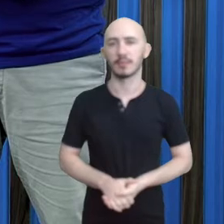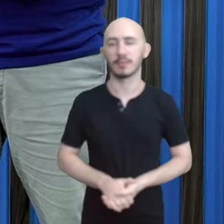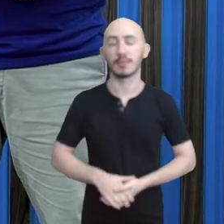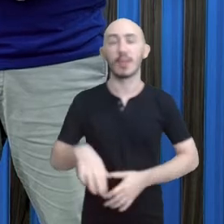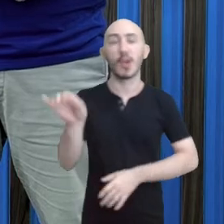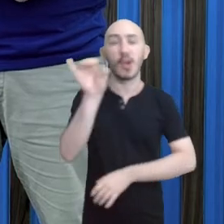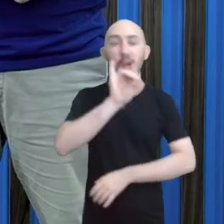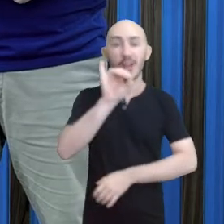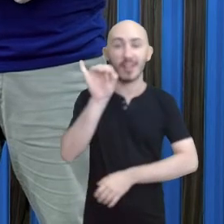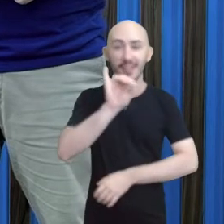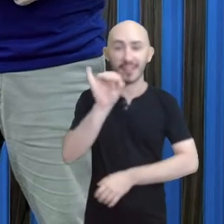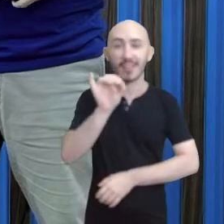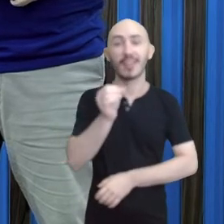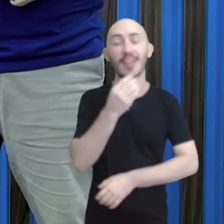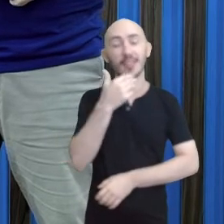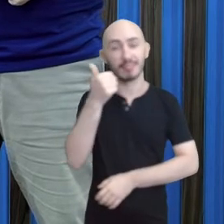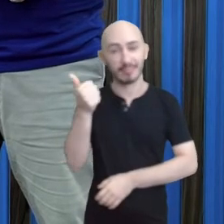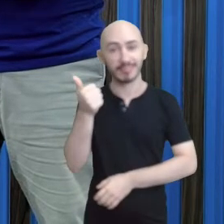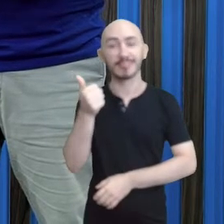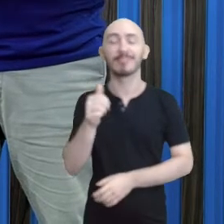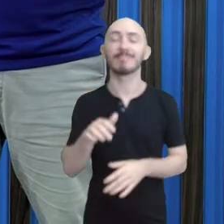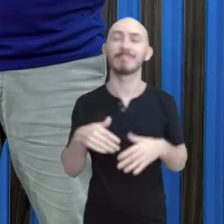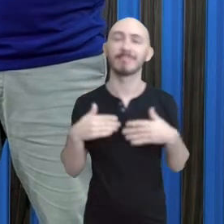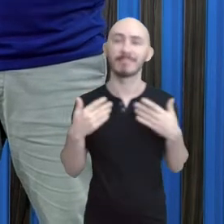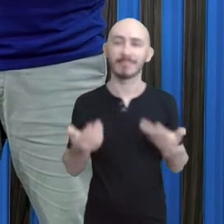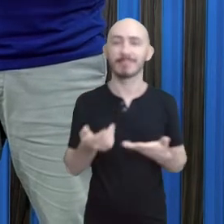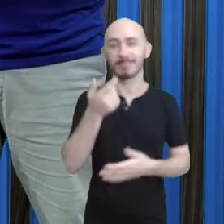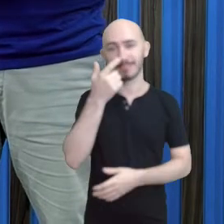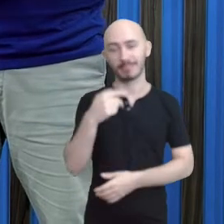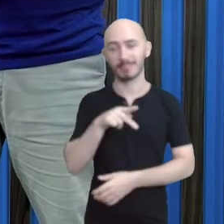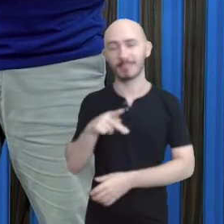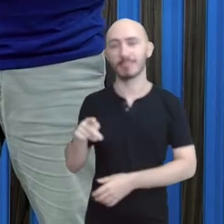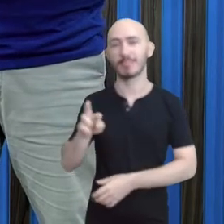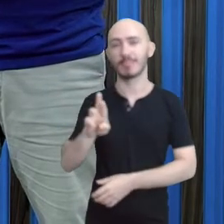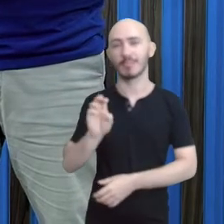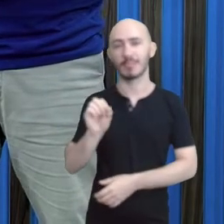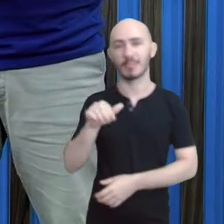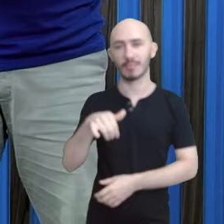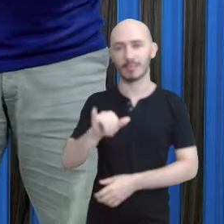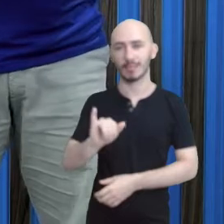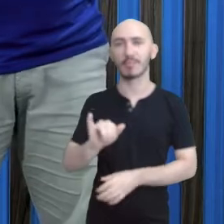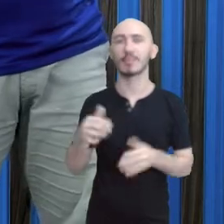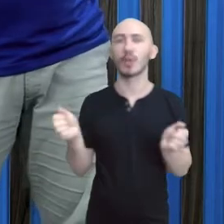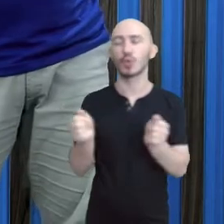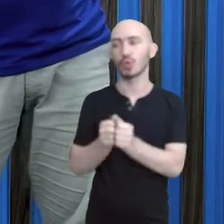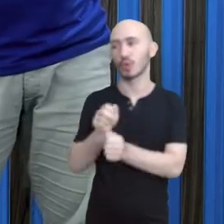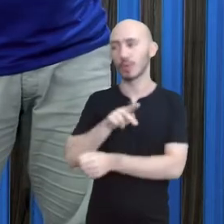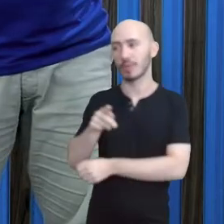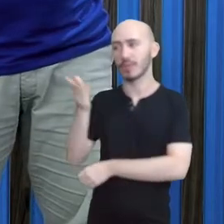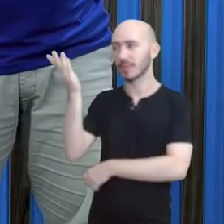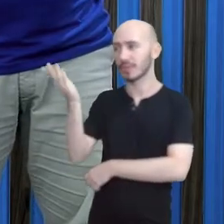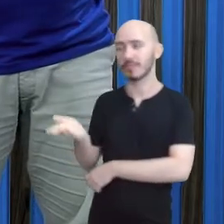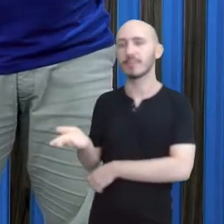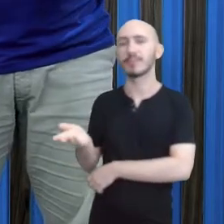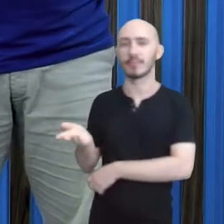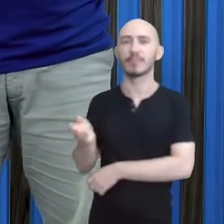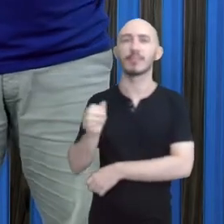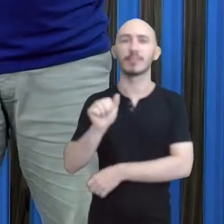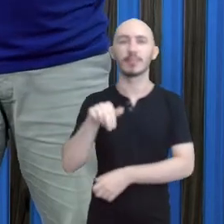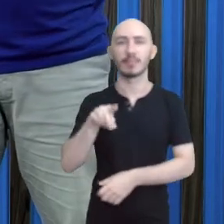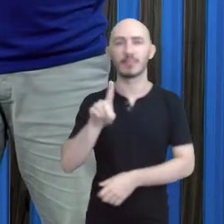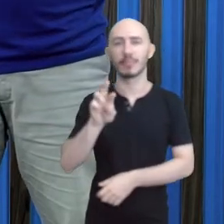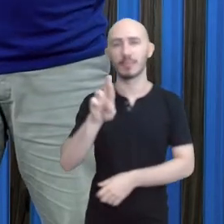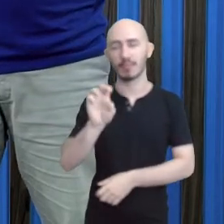Olá pessoal, tudo bem com vocês? Eu sou o professor Rony Monteiro, junto com o professor André Riceliano. Nós